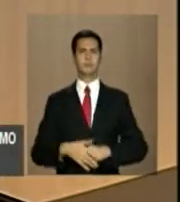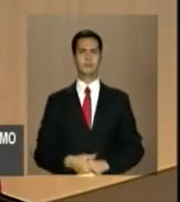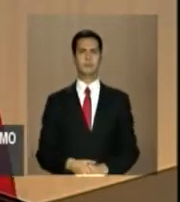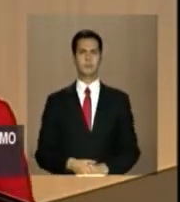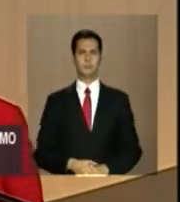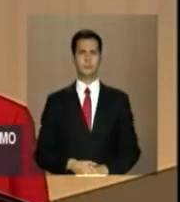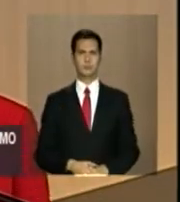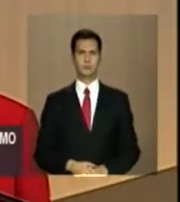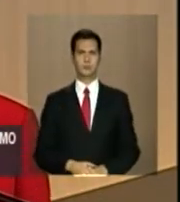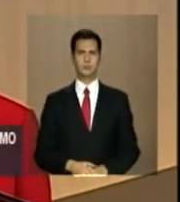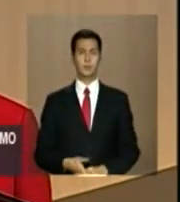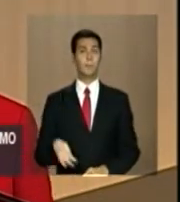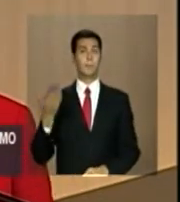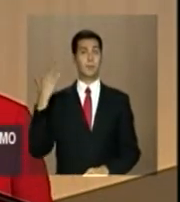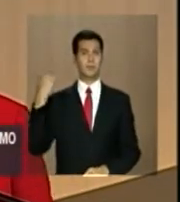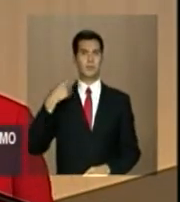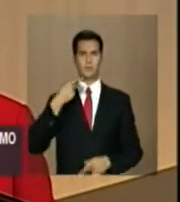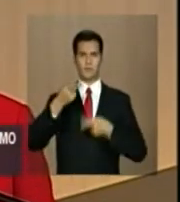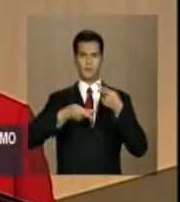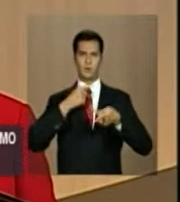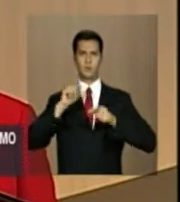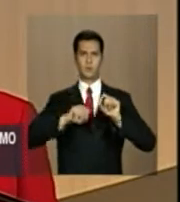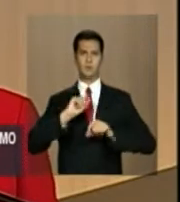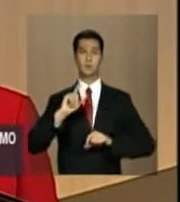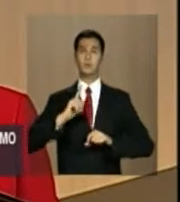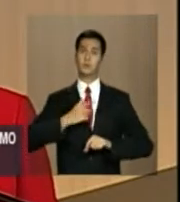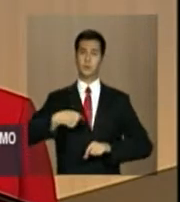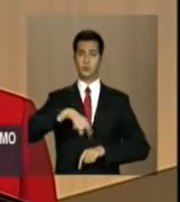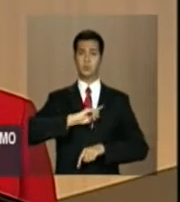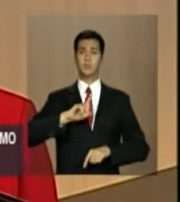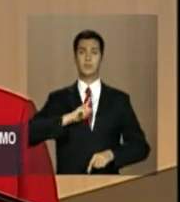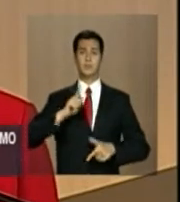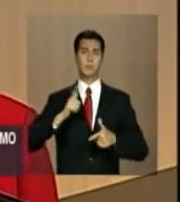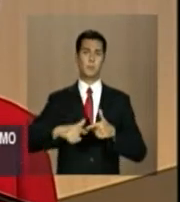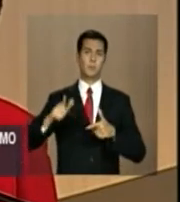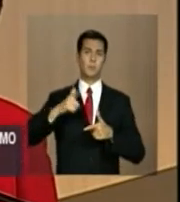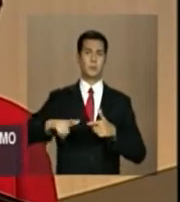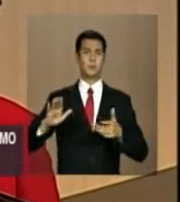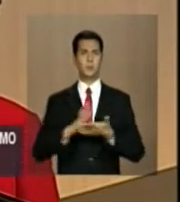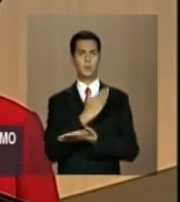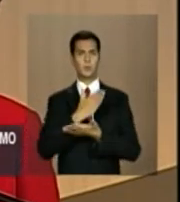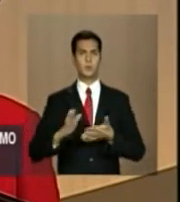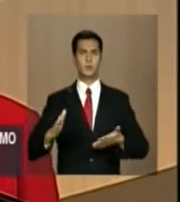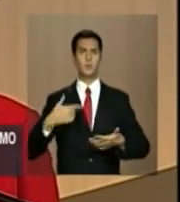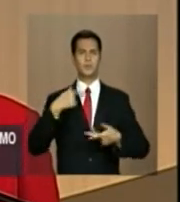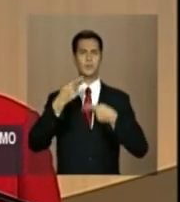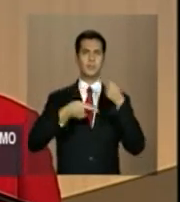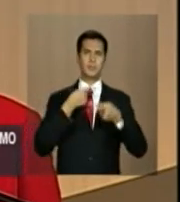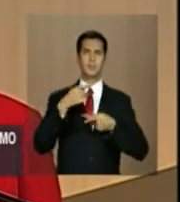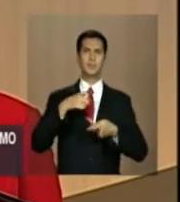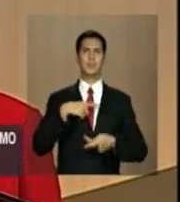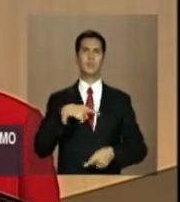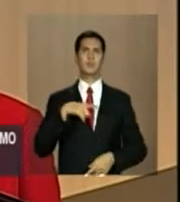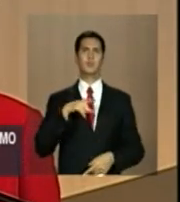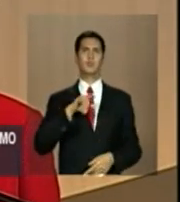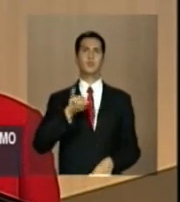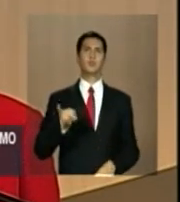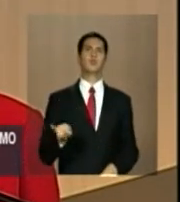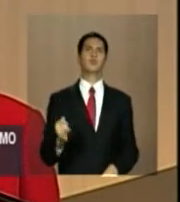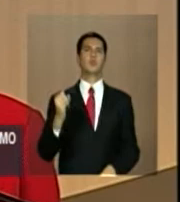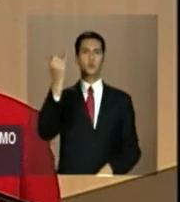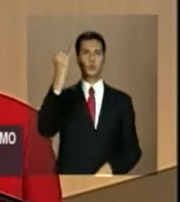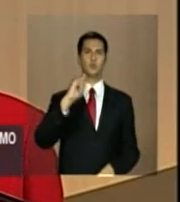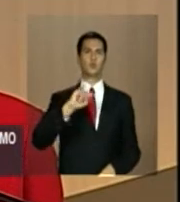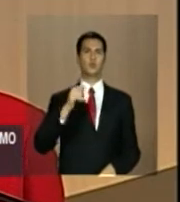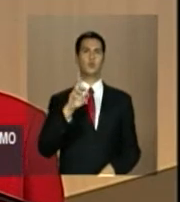nós tínhamos alguns problemas e eles tinham de ser solucionados, e entre eles apontei a taxa de juros, eu não tenho